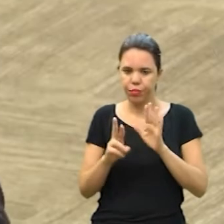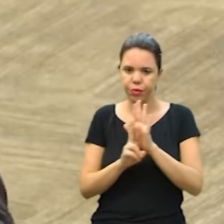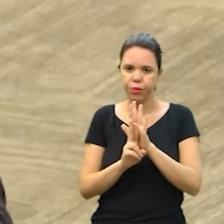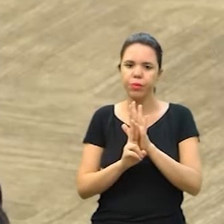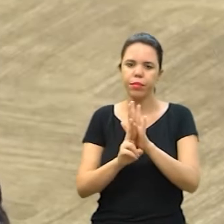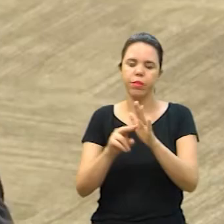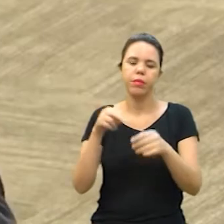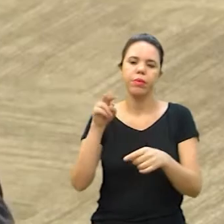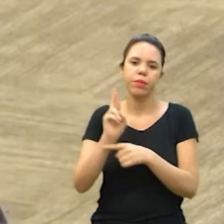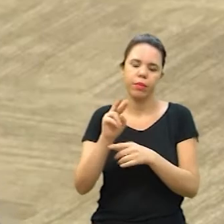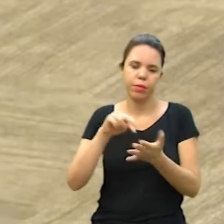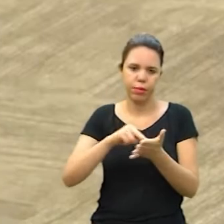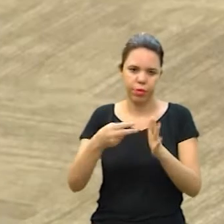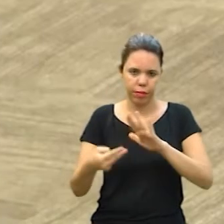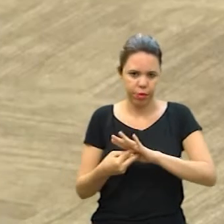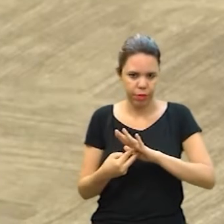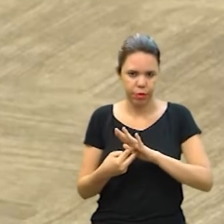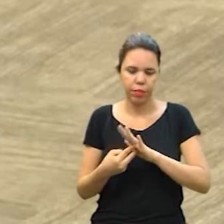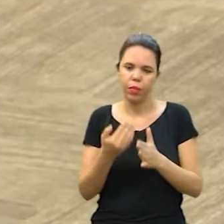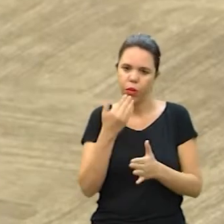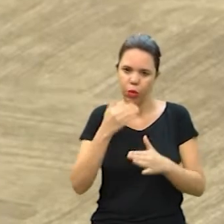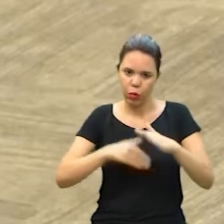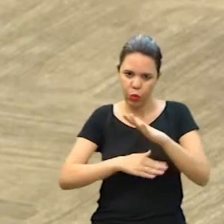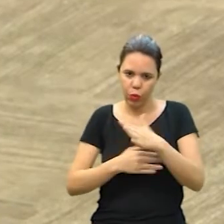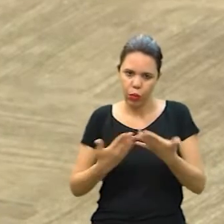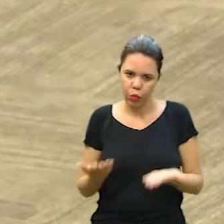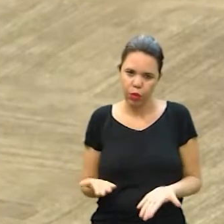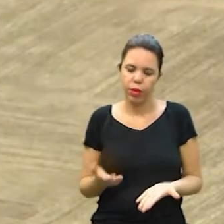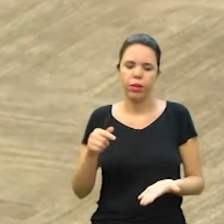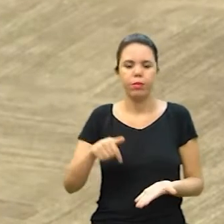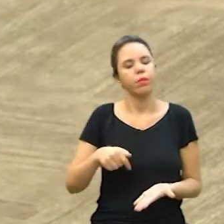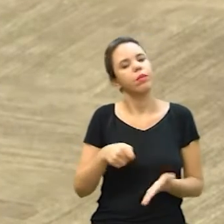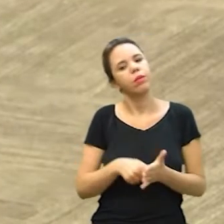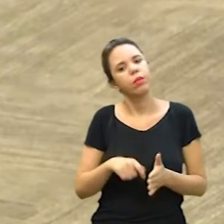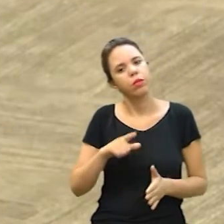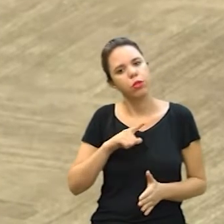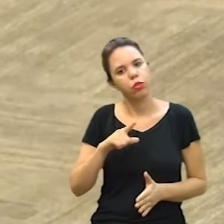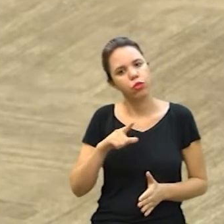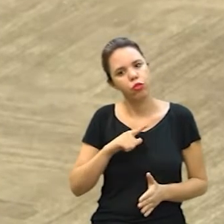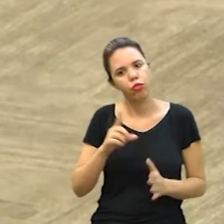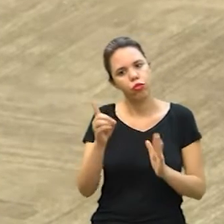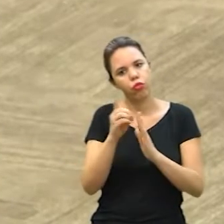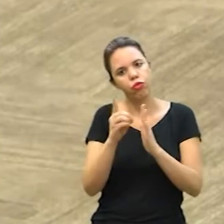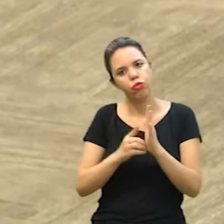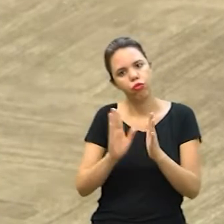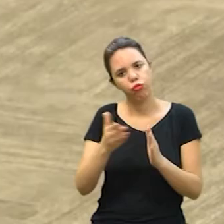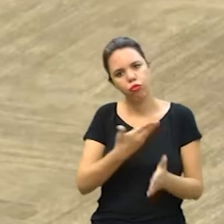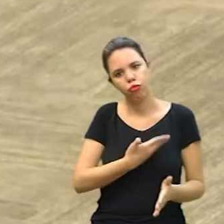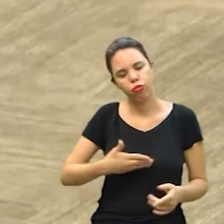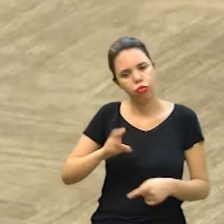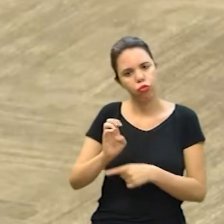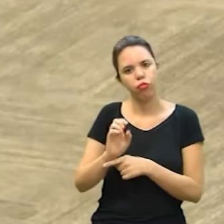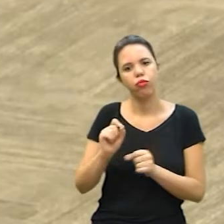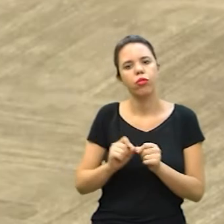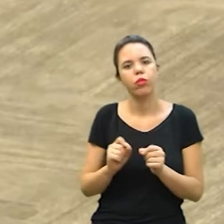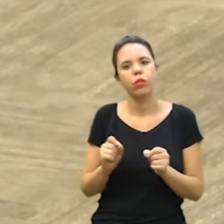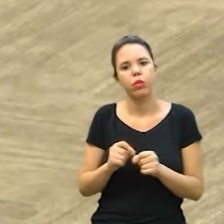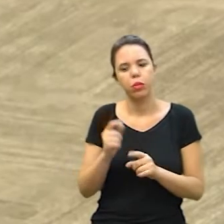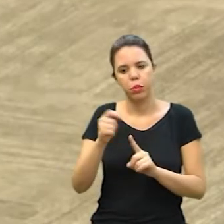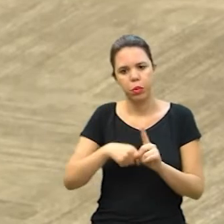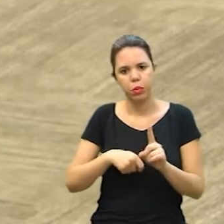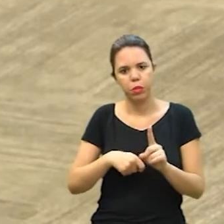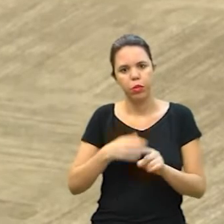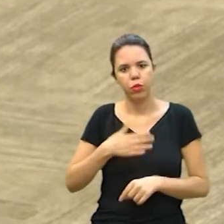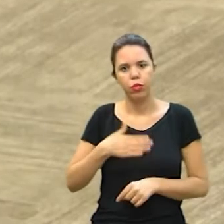A moção ela representa institucionalmente a Câmara Municipal de Campinas. Nós temos também um decreto já do governo estadual,